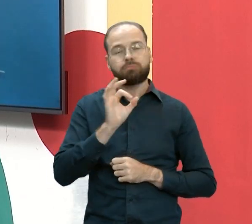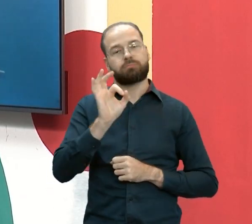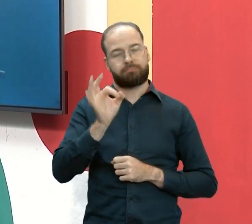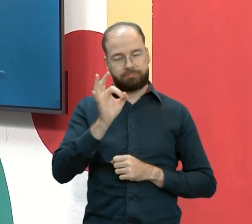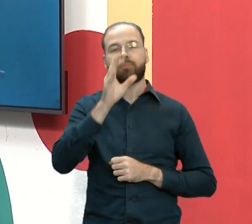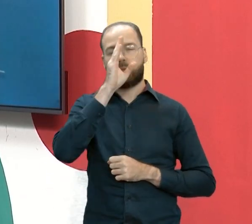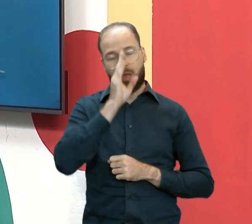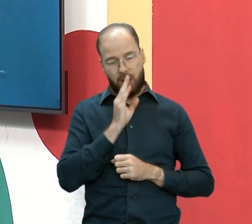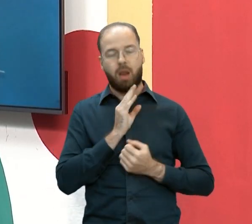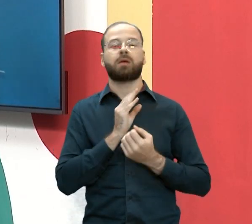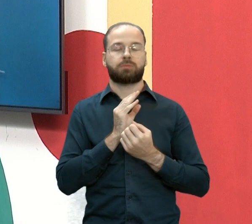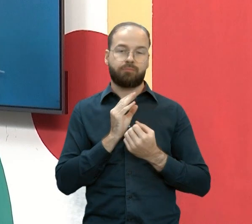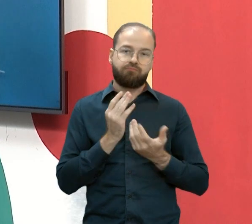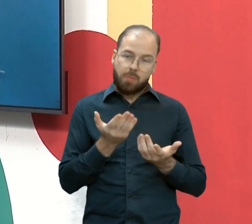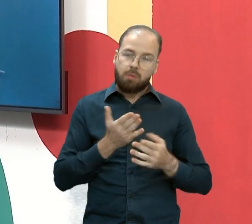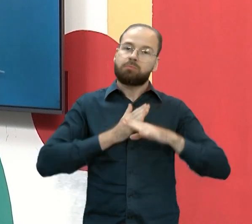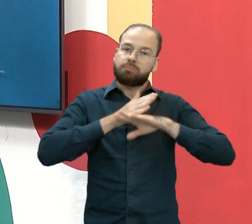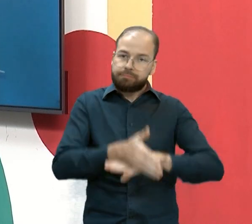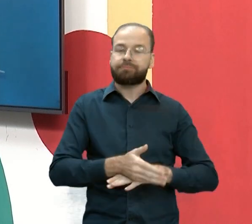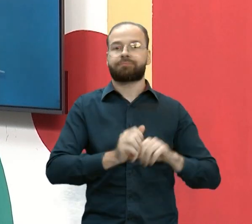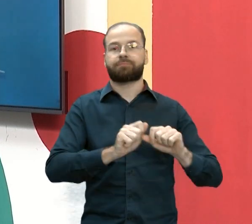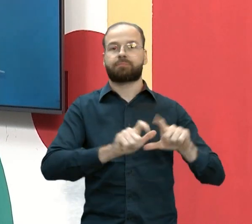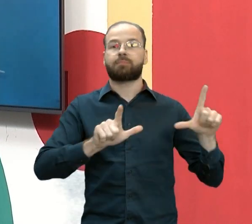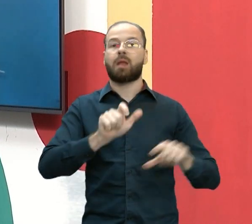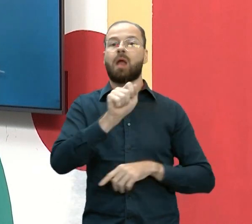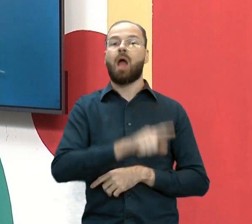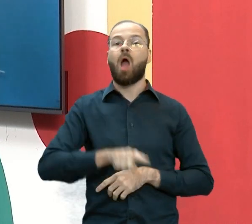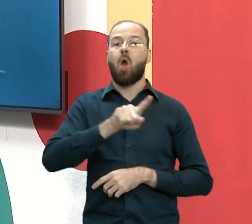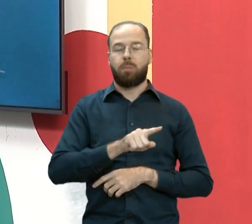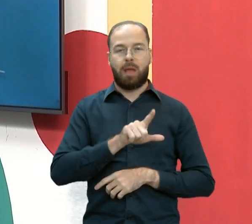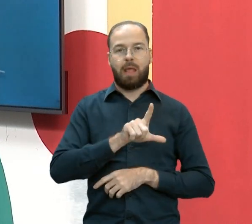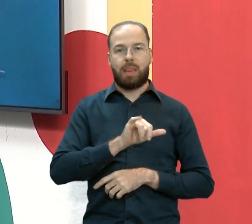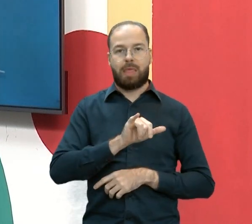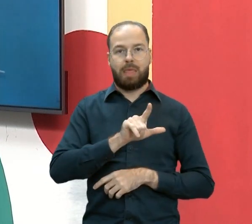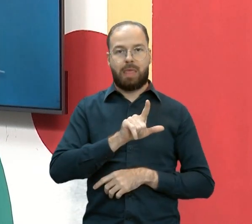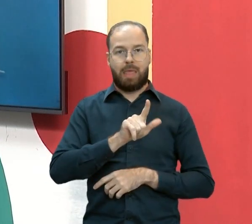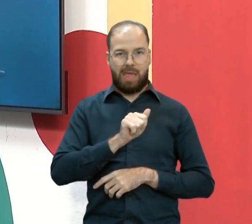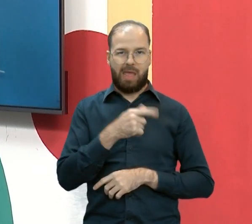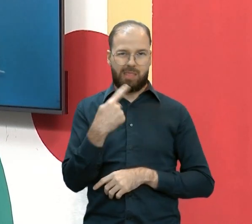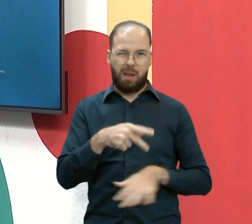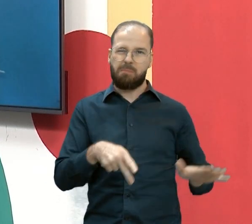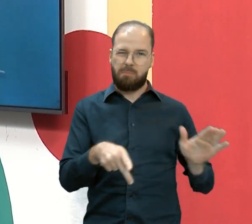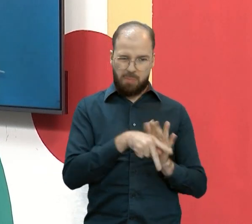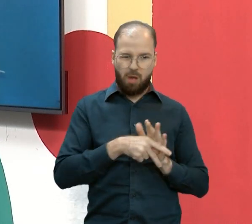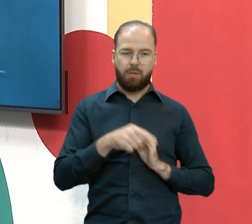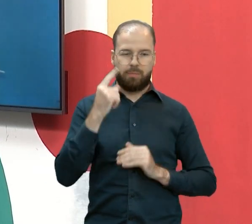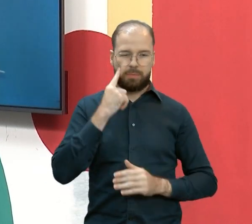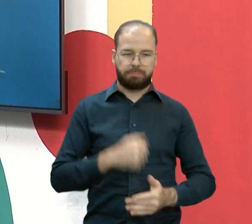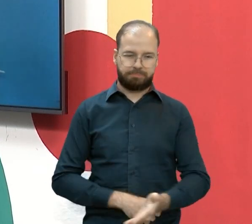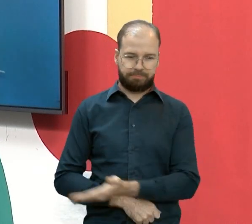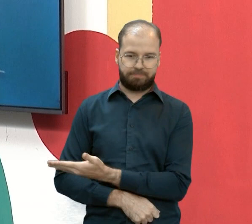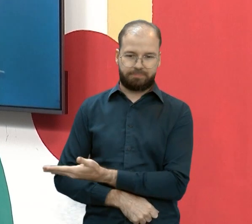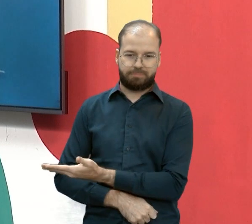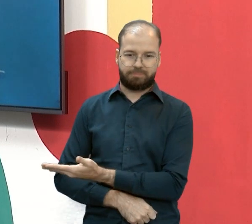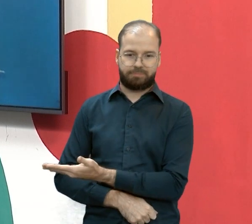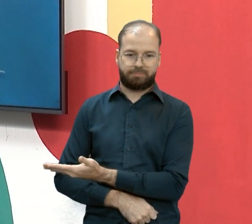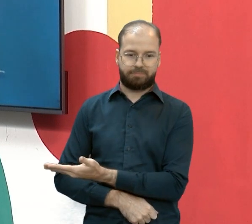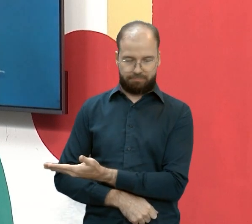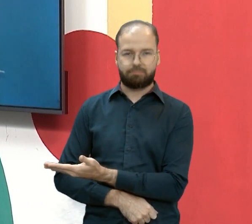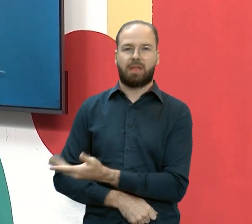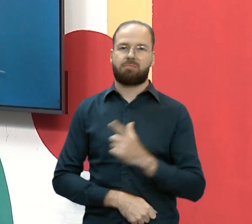Ou seja, só acessar então lá o @ da Liga e fazer a inscrição, todas as outras informações também estão